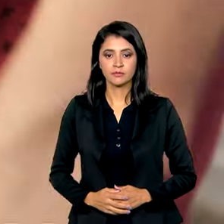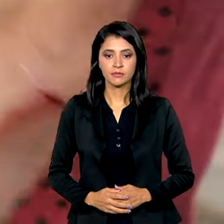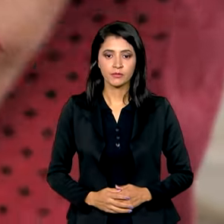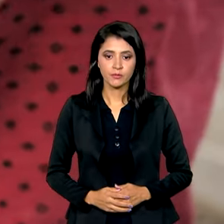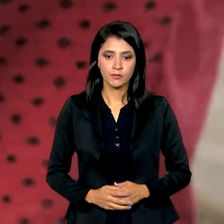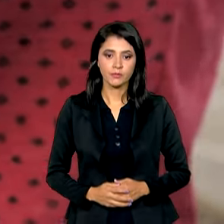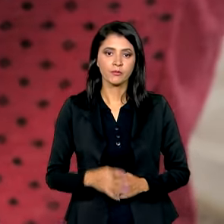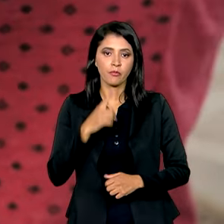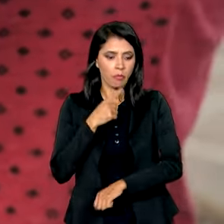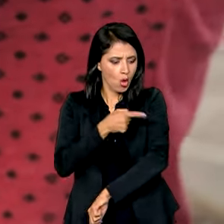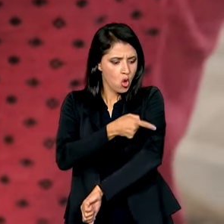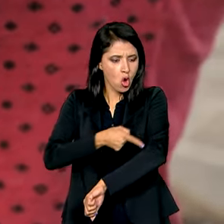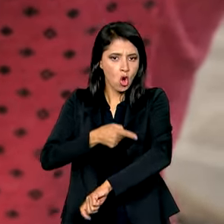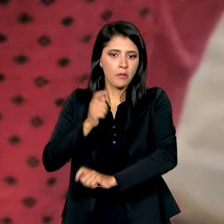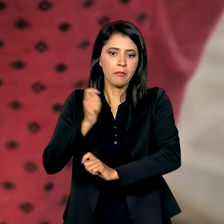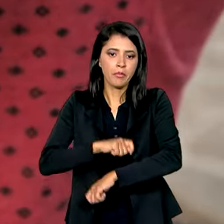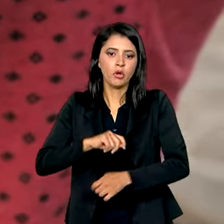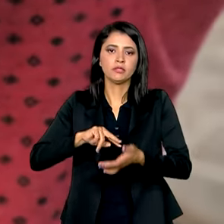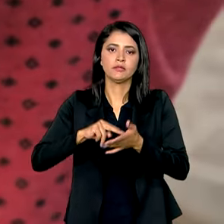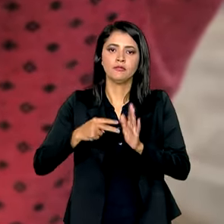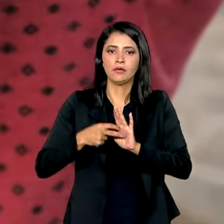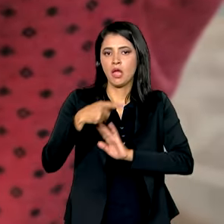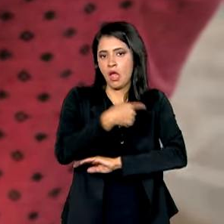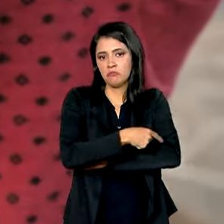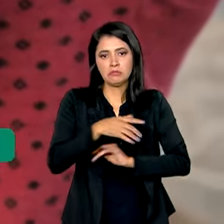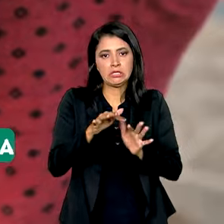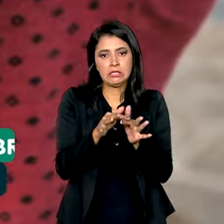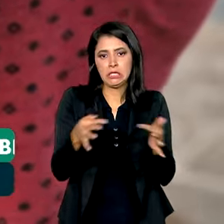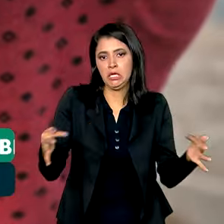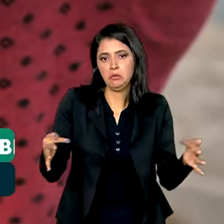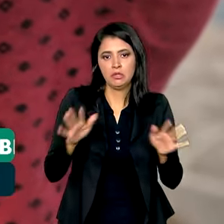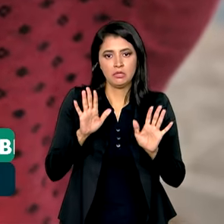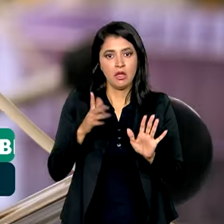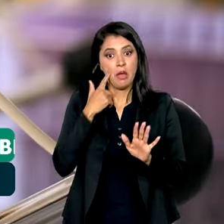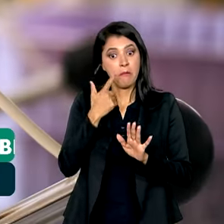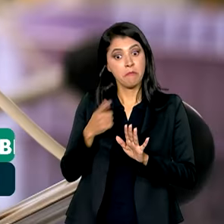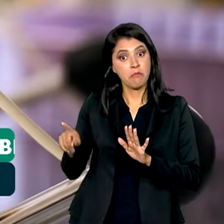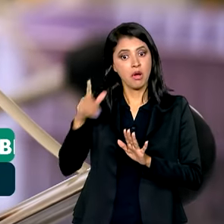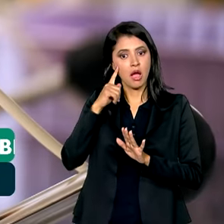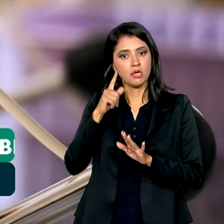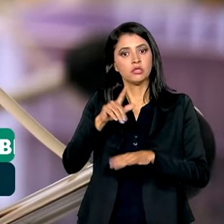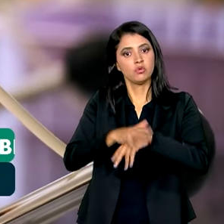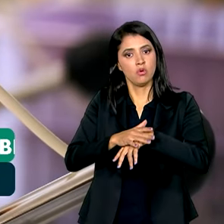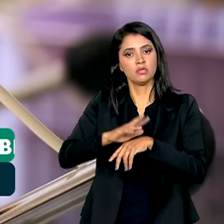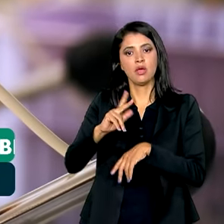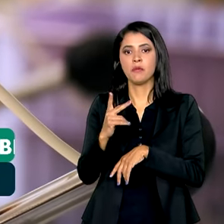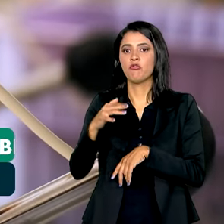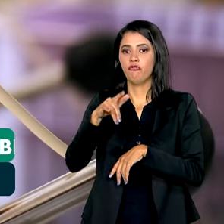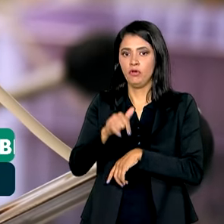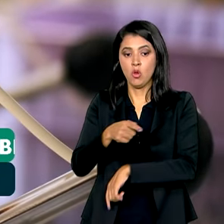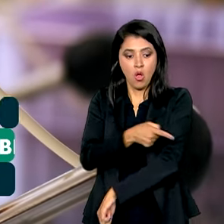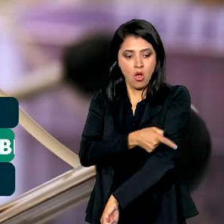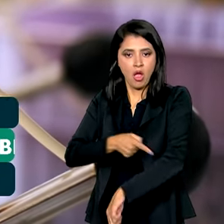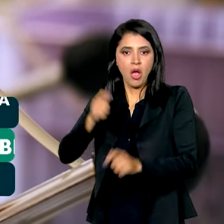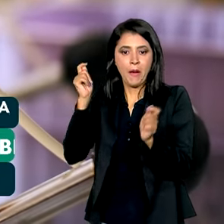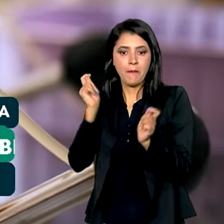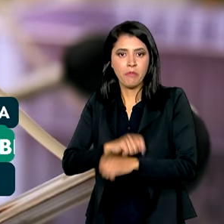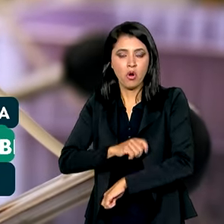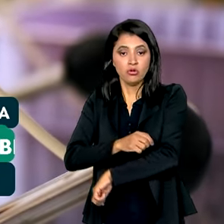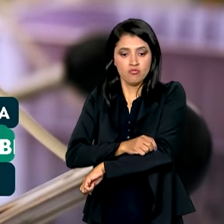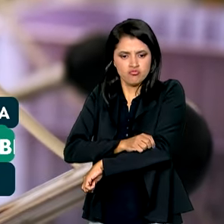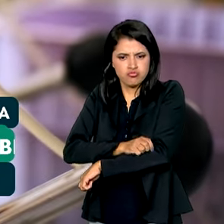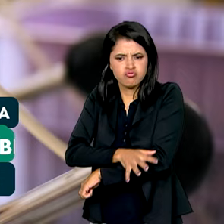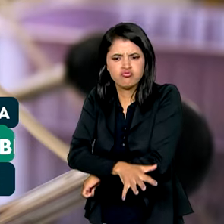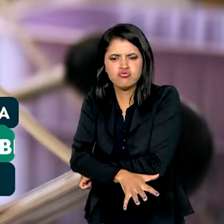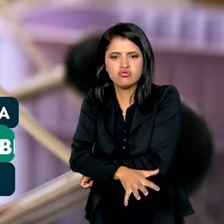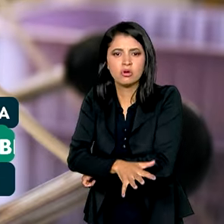Um corte na pele pode significar só um machucado, mas para os hemofílicos, um corte pode provocar uma